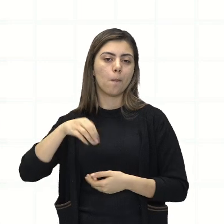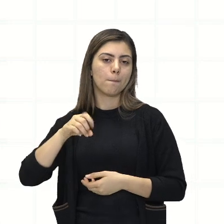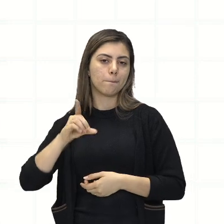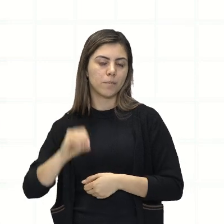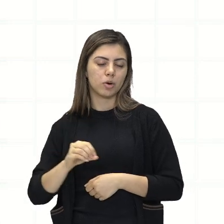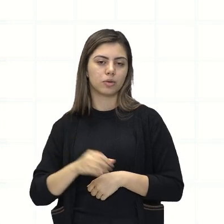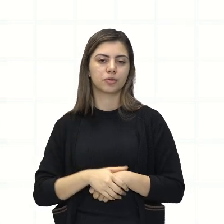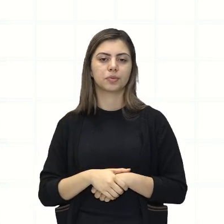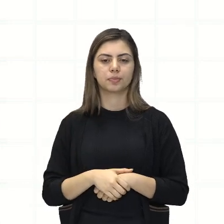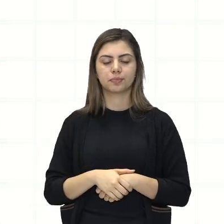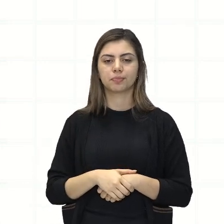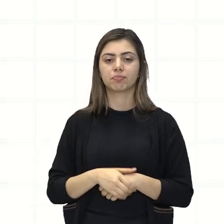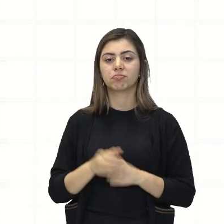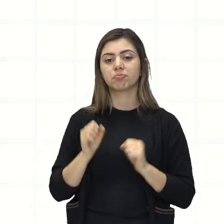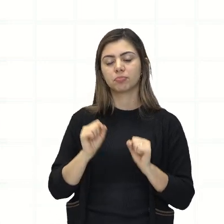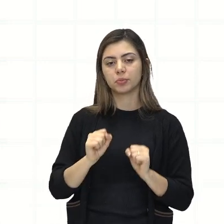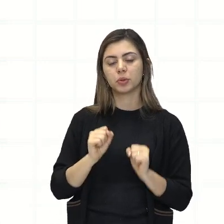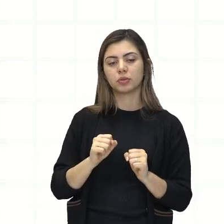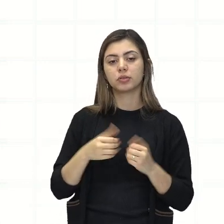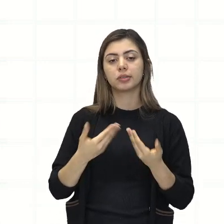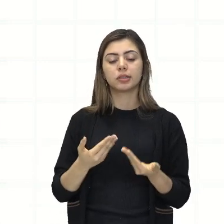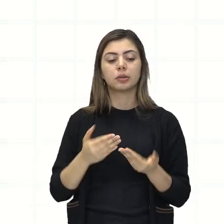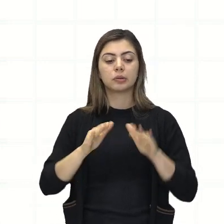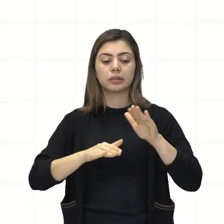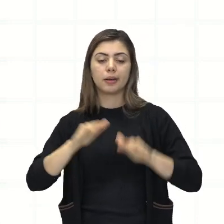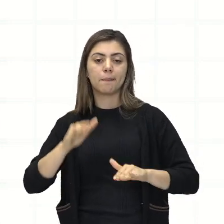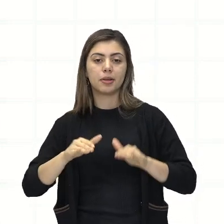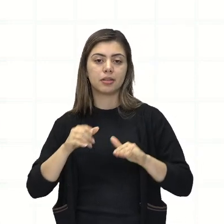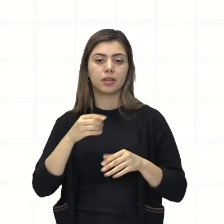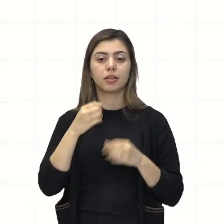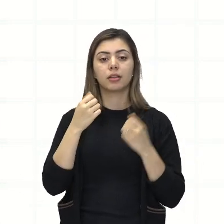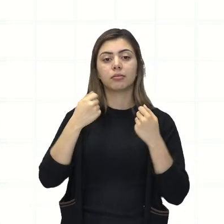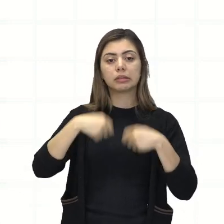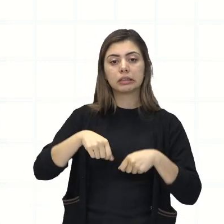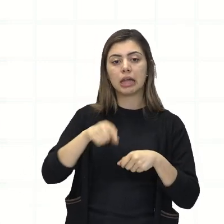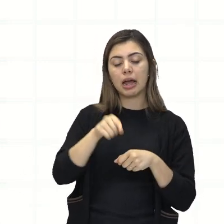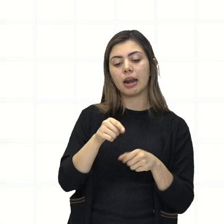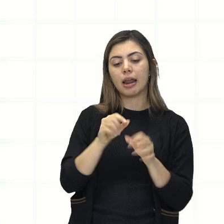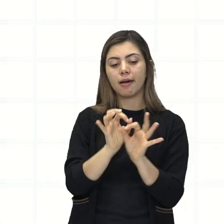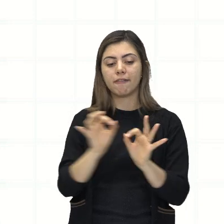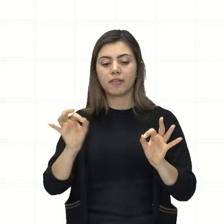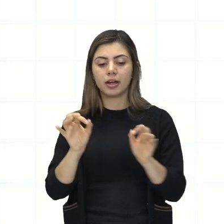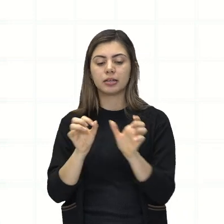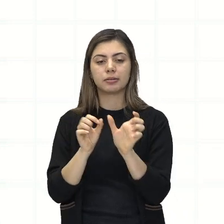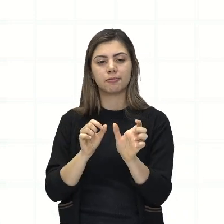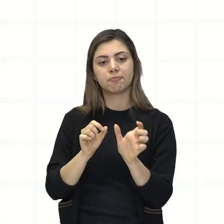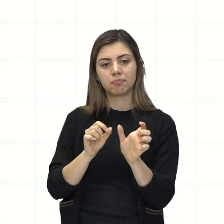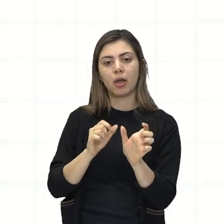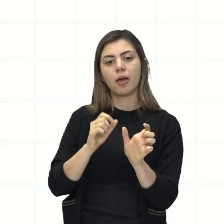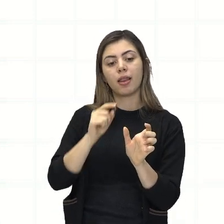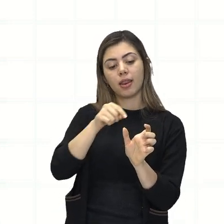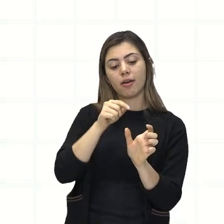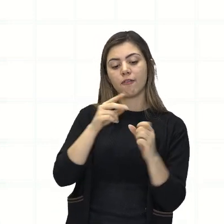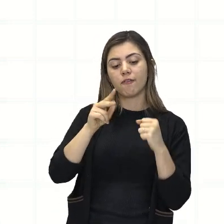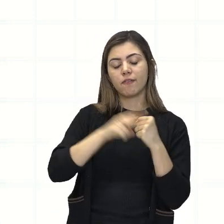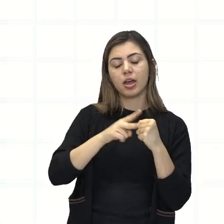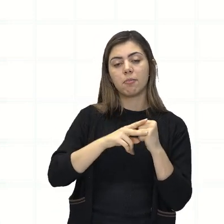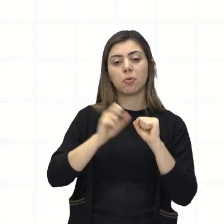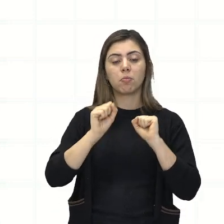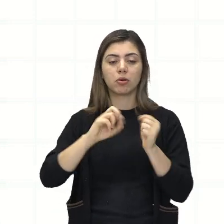de ser. Dependendo de sua possibilidade significativa,